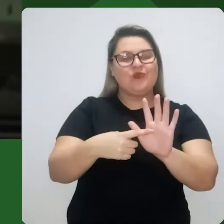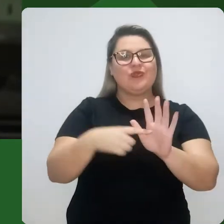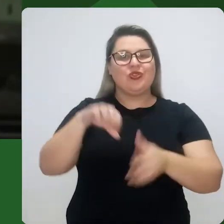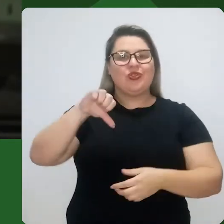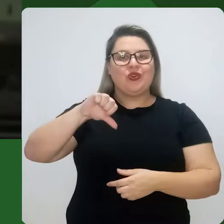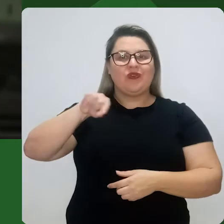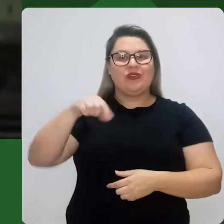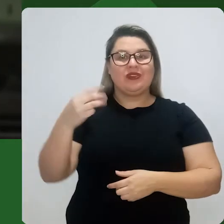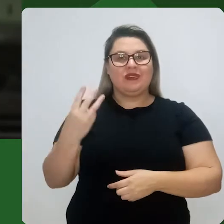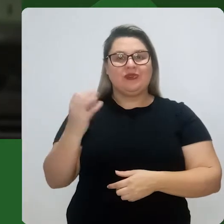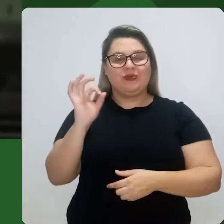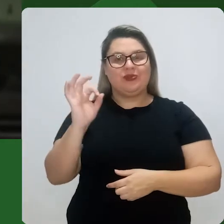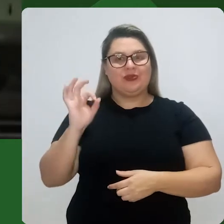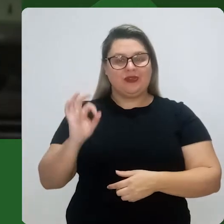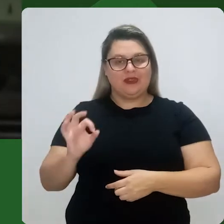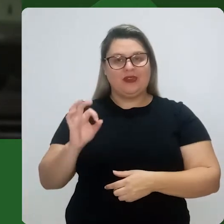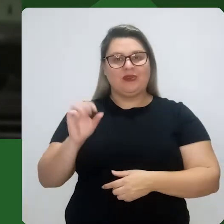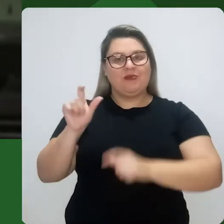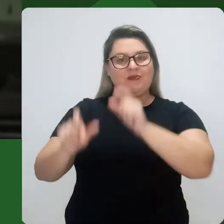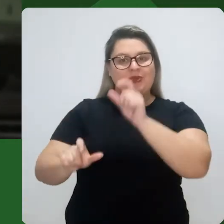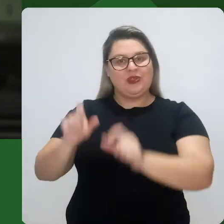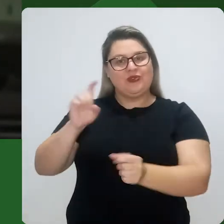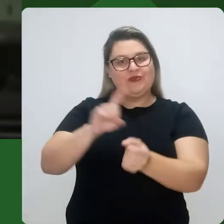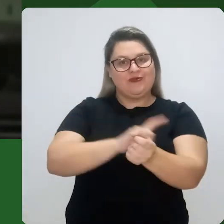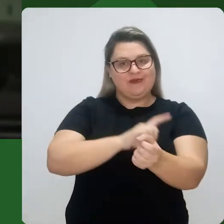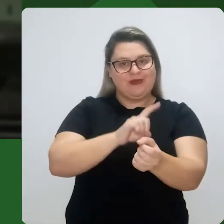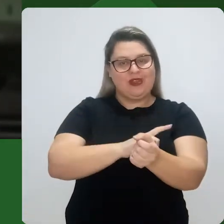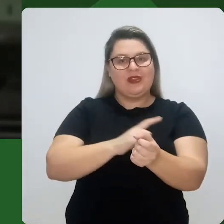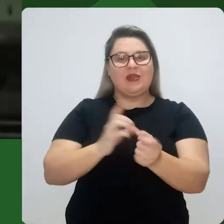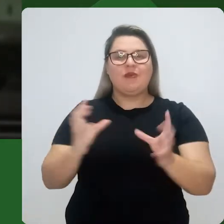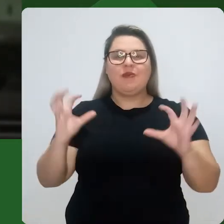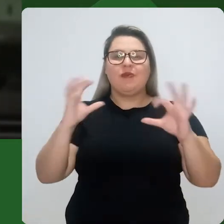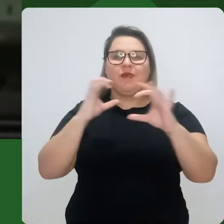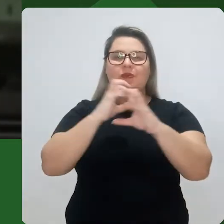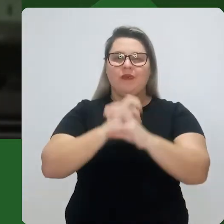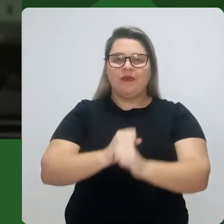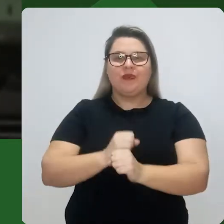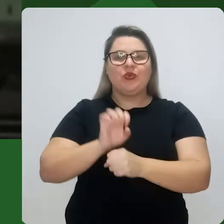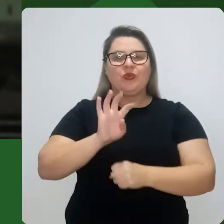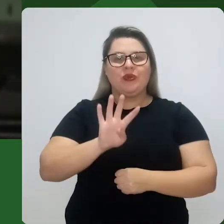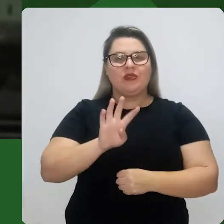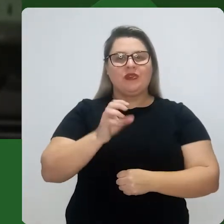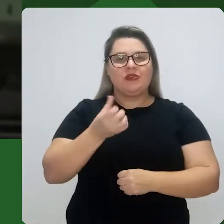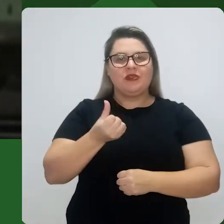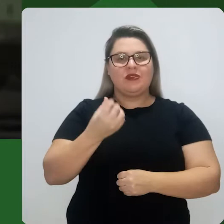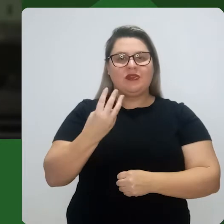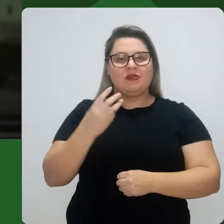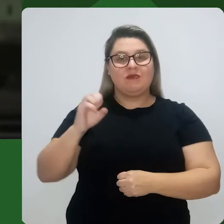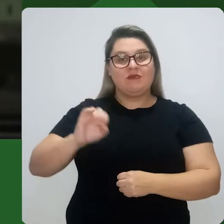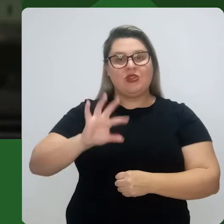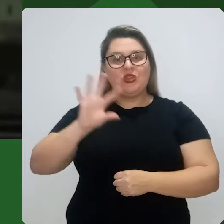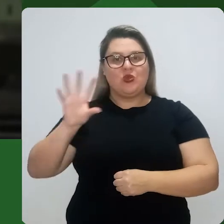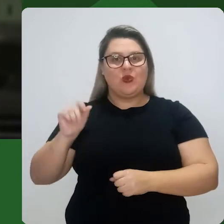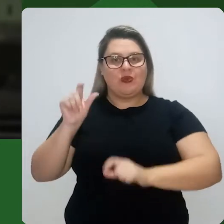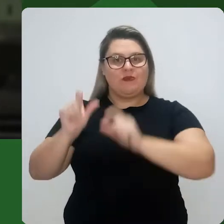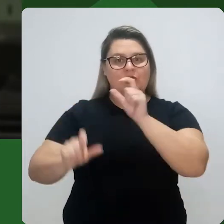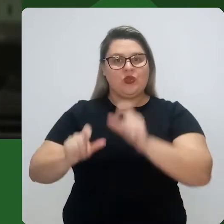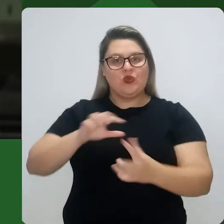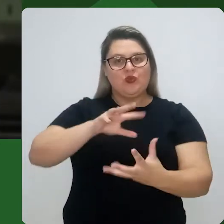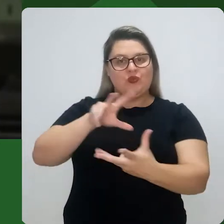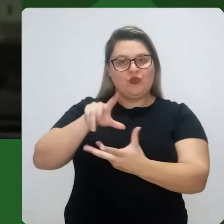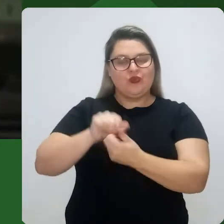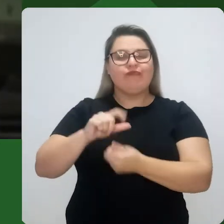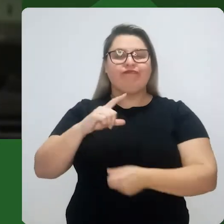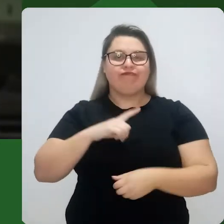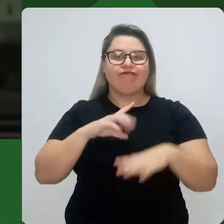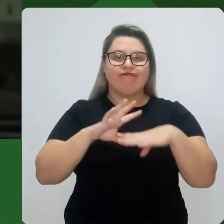mundial de 9,3% de diabéticos. Isso equivale a dizer que 463 milhões de pessoas